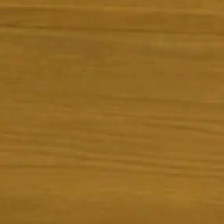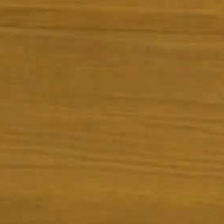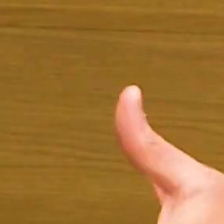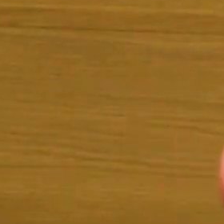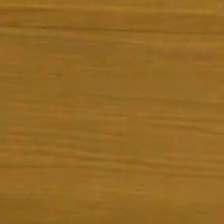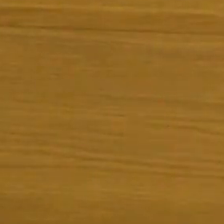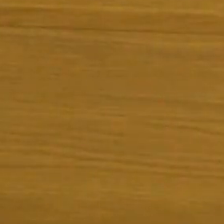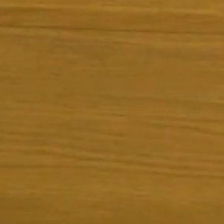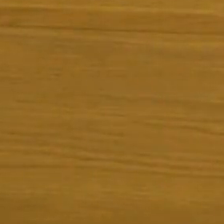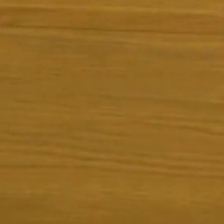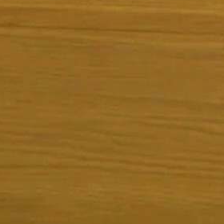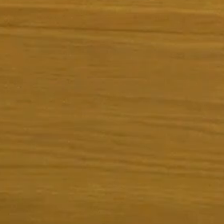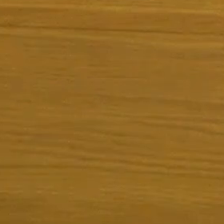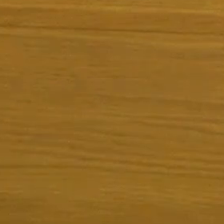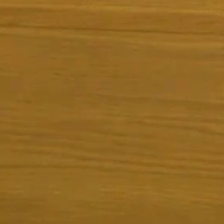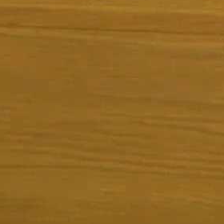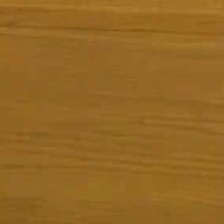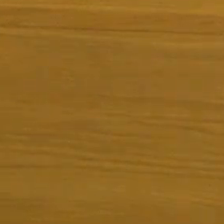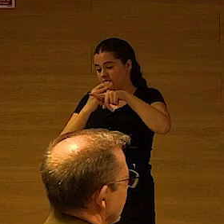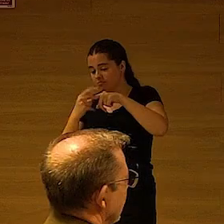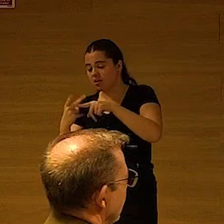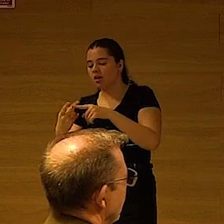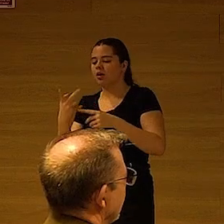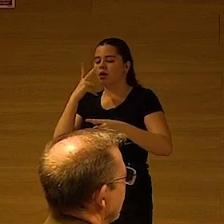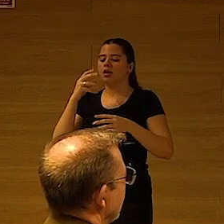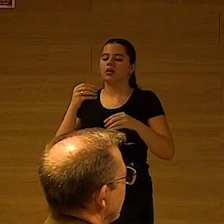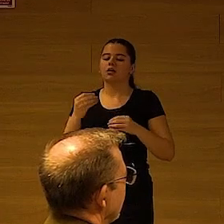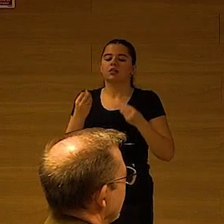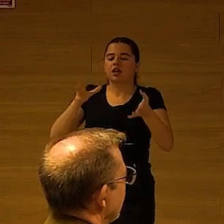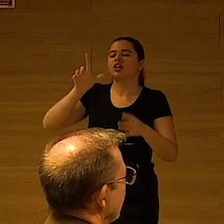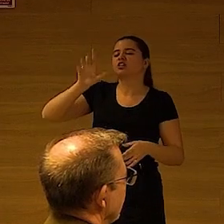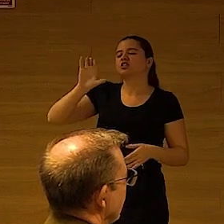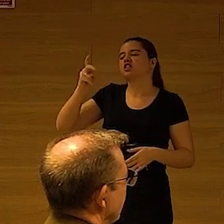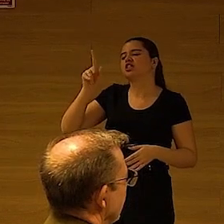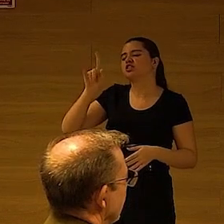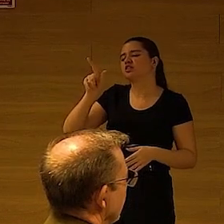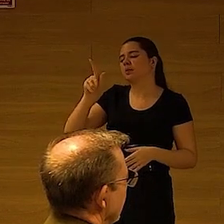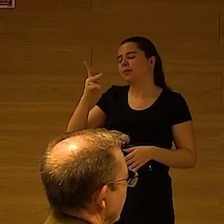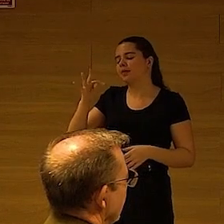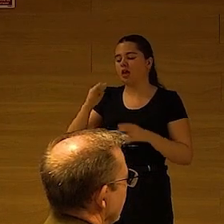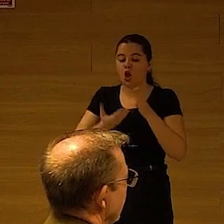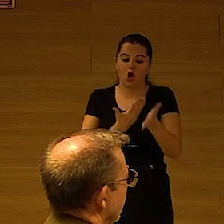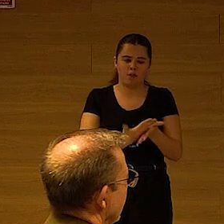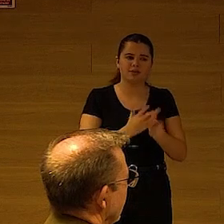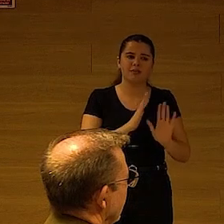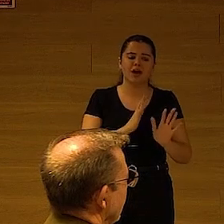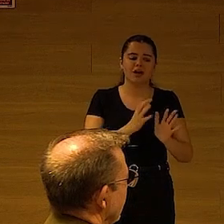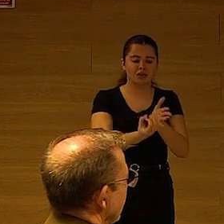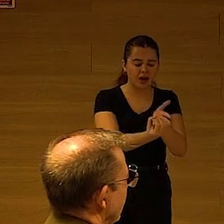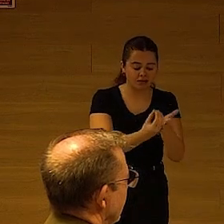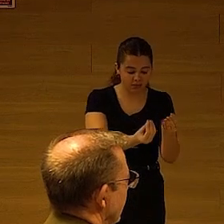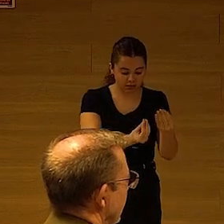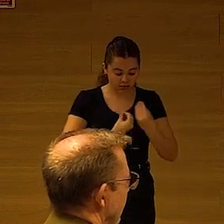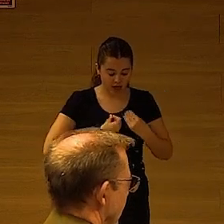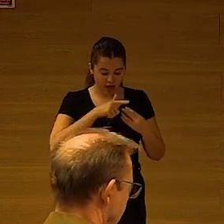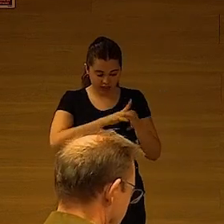eles jogam lá no chat GPT, por exemplo, para começar. Só que o que aparece é sempre muito óbvio. Então eles ficam